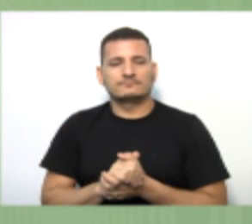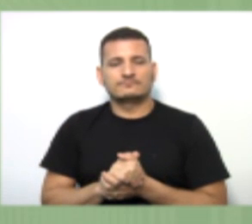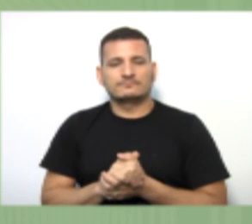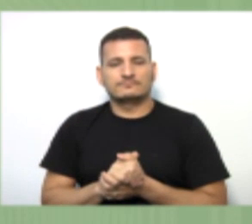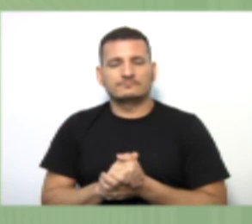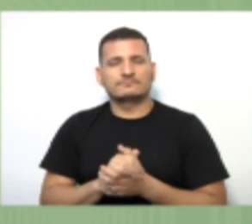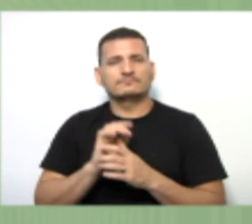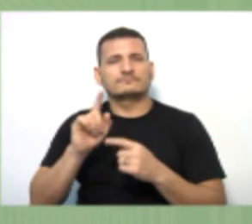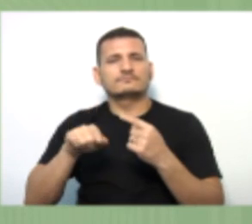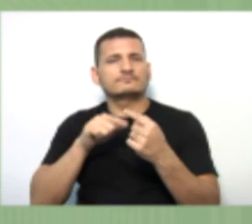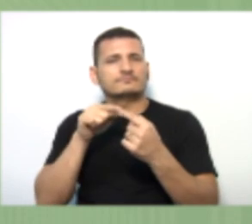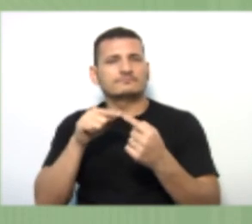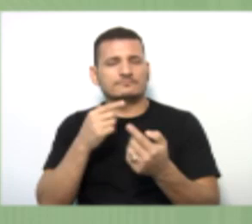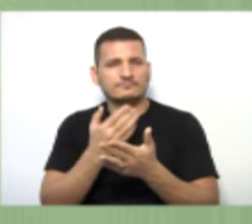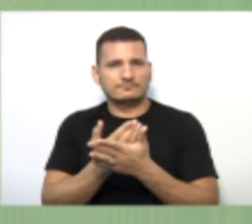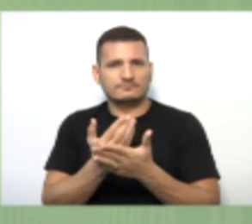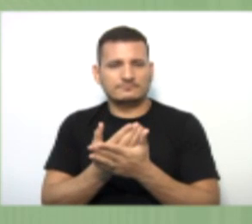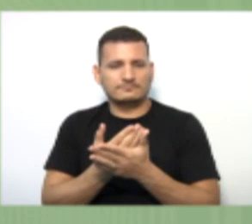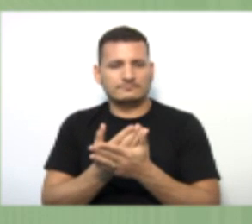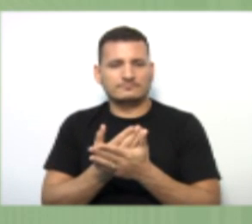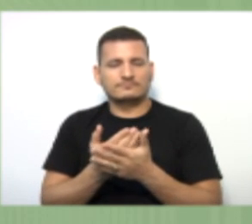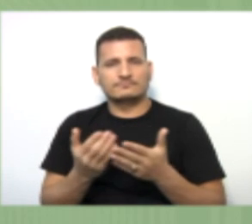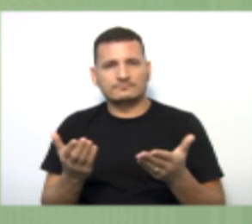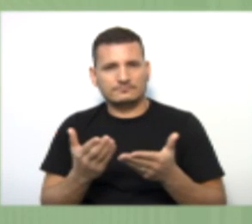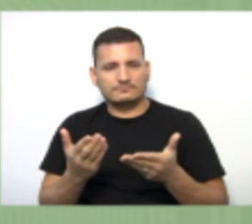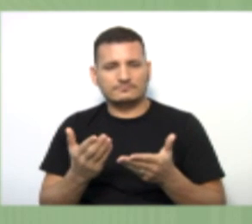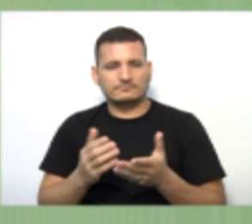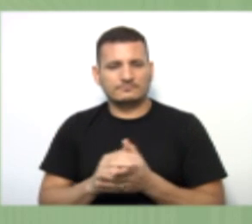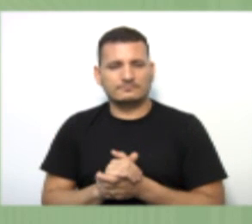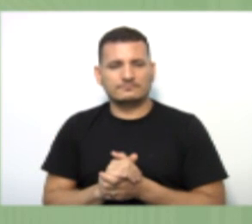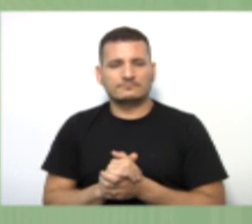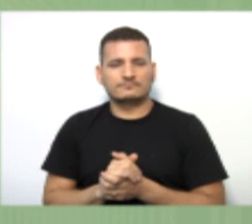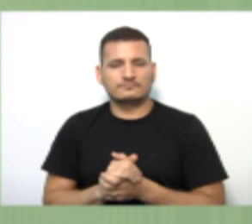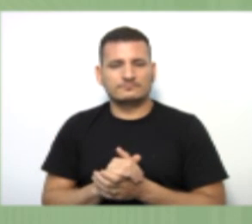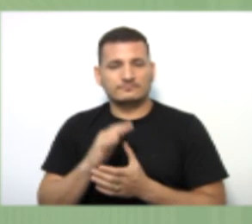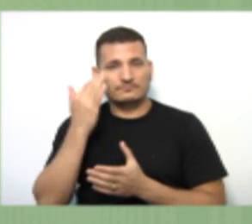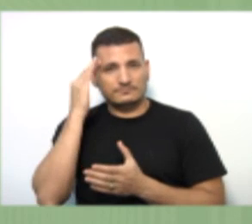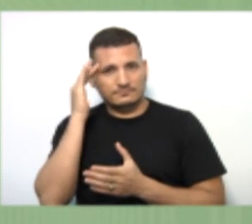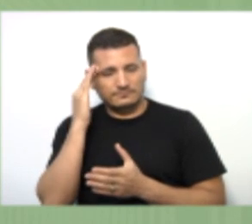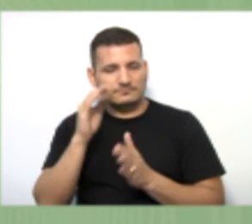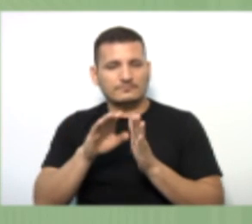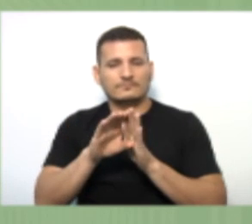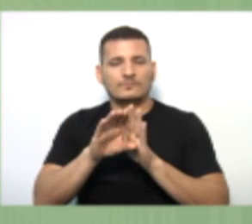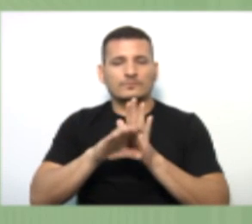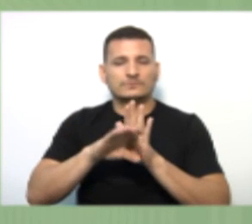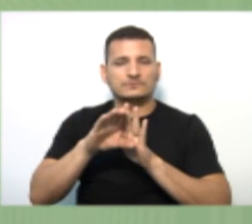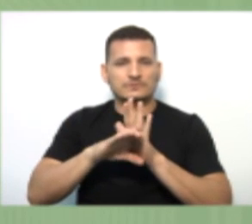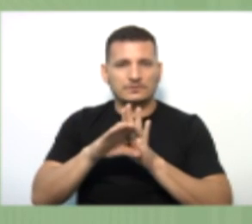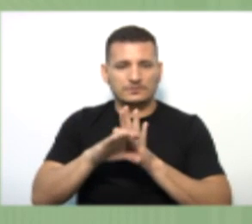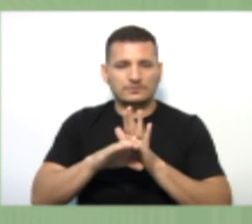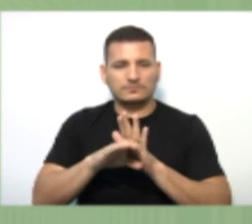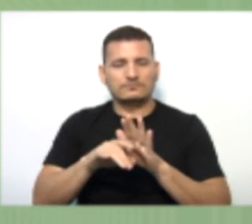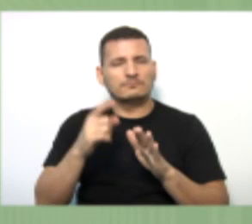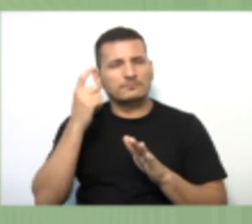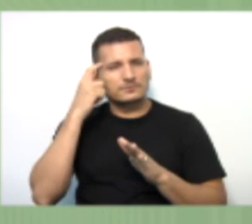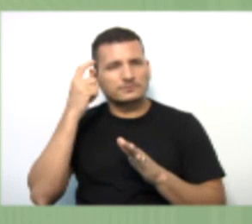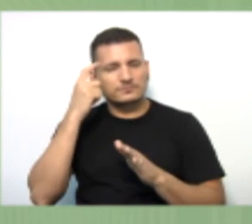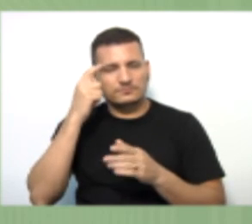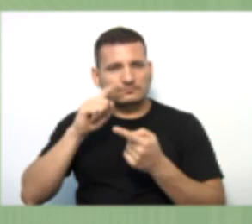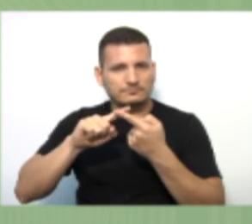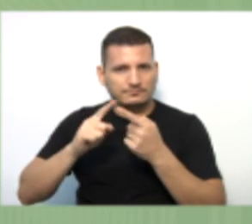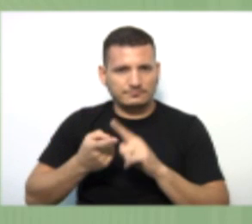aqui, qual é o objetivo da nossa teleaula 1 aqui? Compreender os conceitos e a arte do pensamento